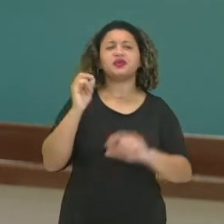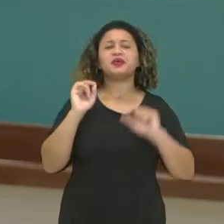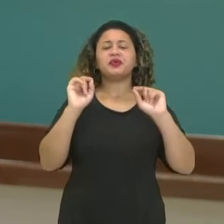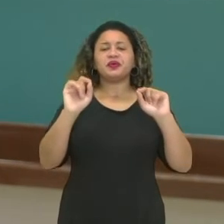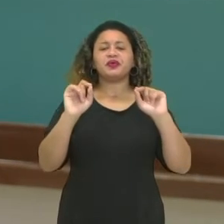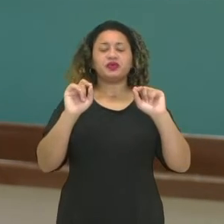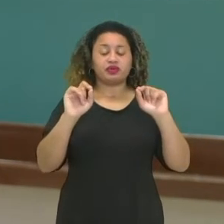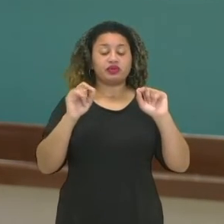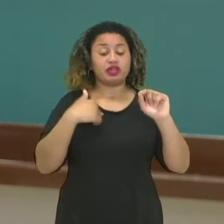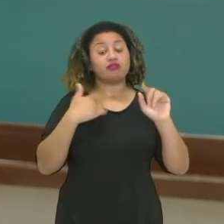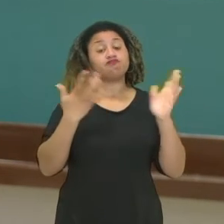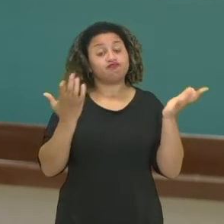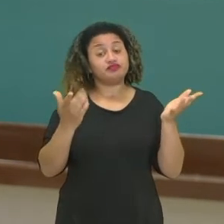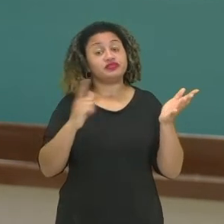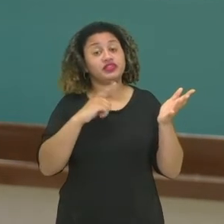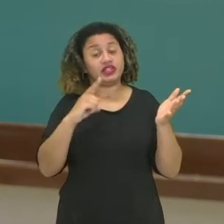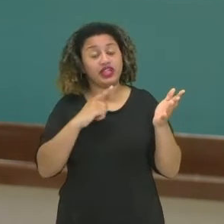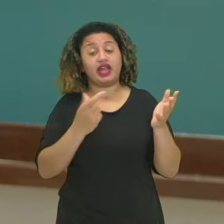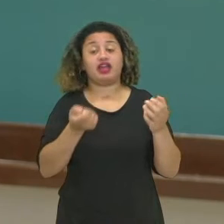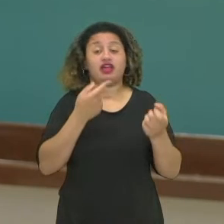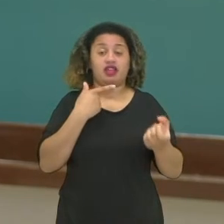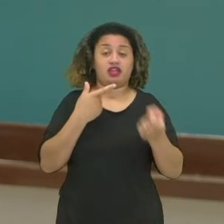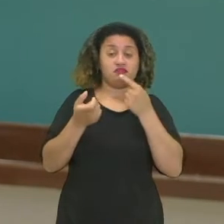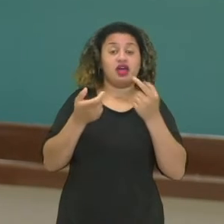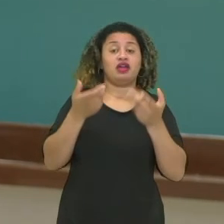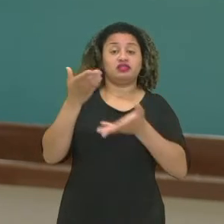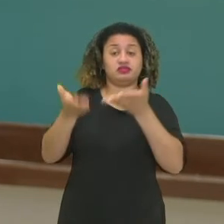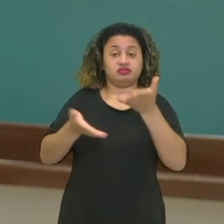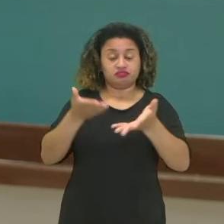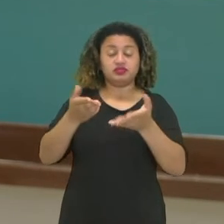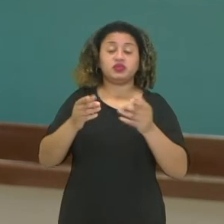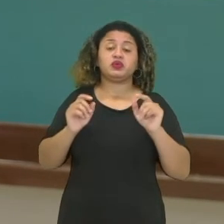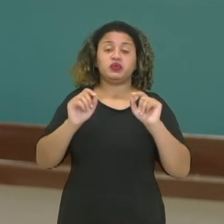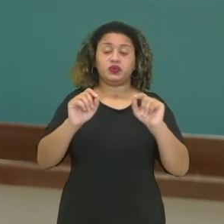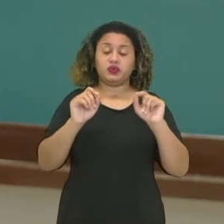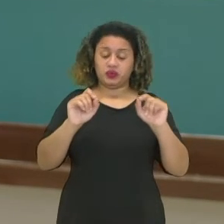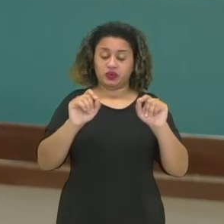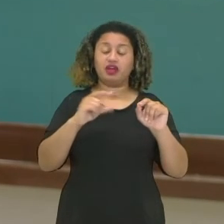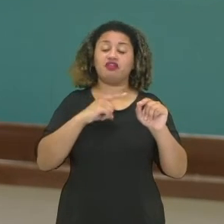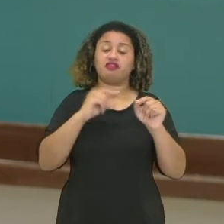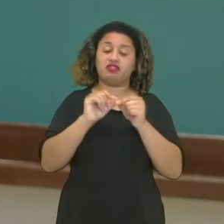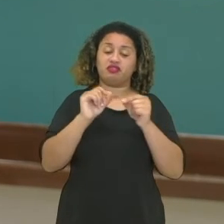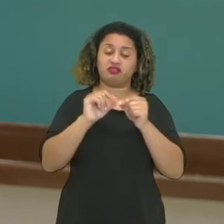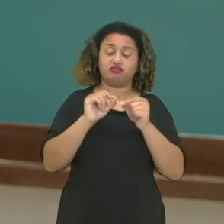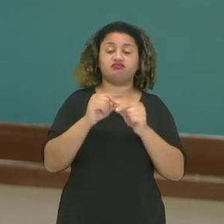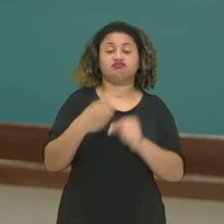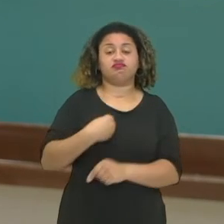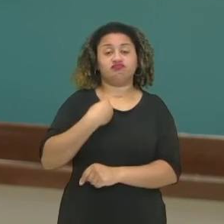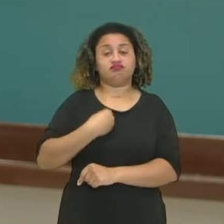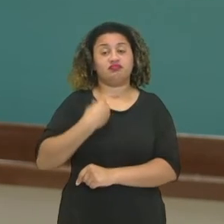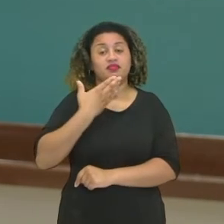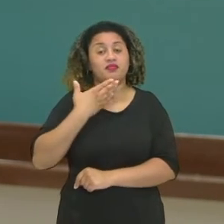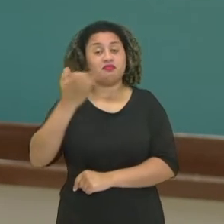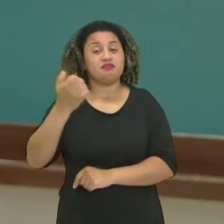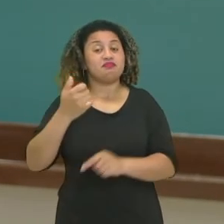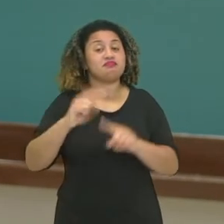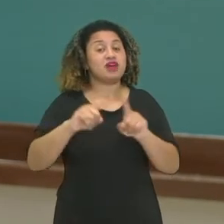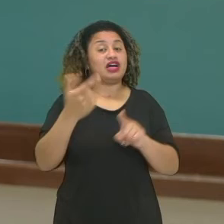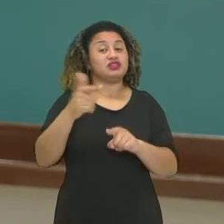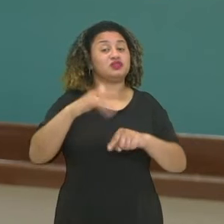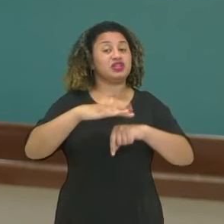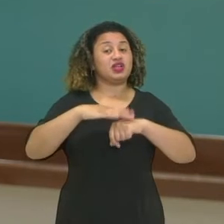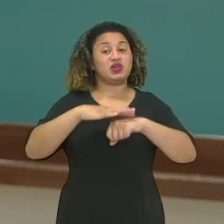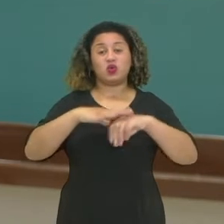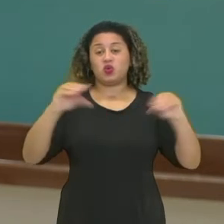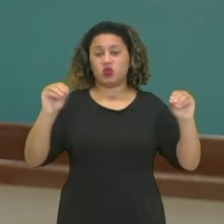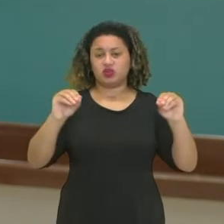porque apesar de existir os remédios, né, ele vai dar uma condição de vida melhor, não existe cura. Isso